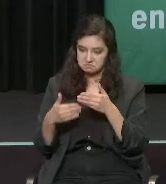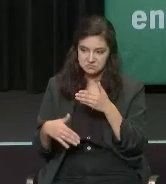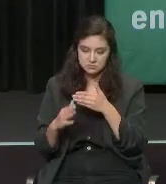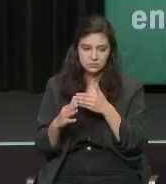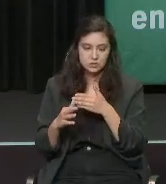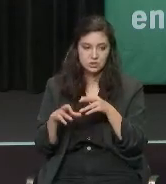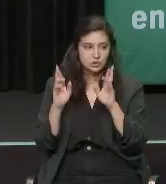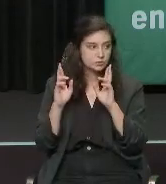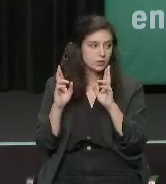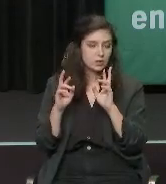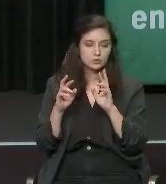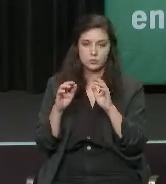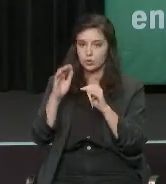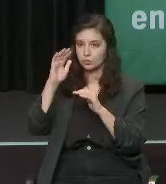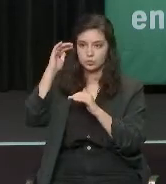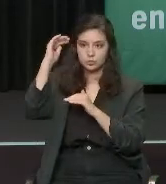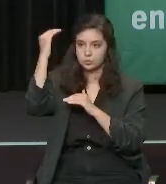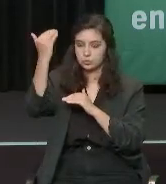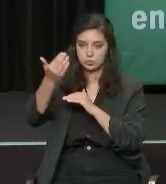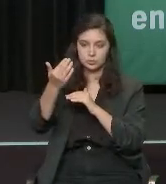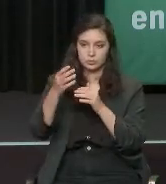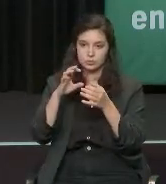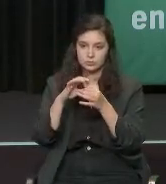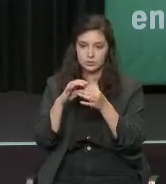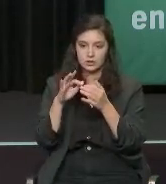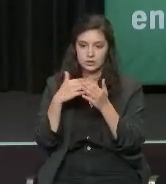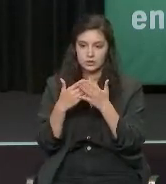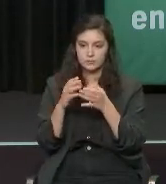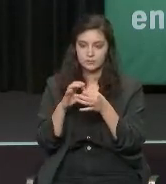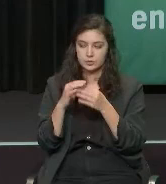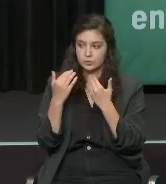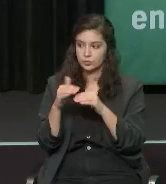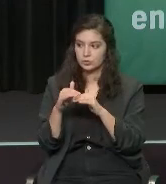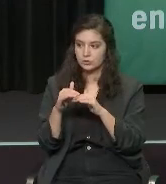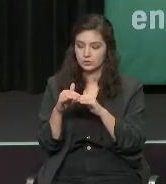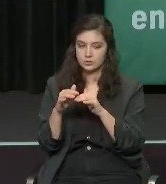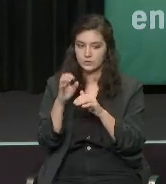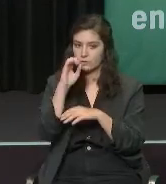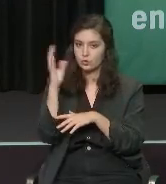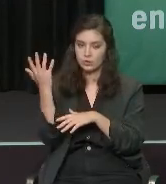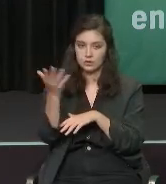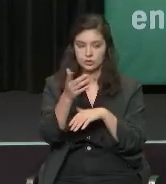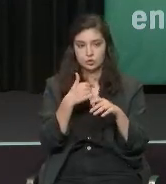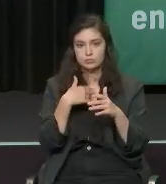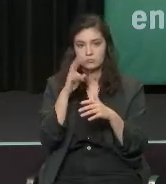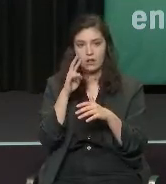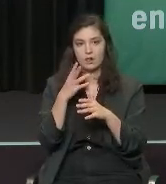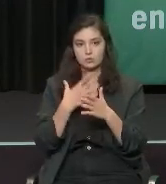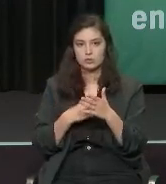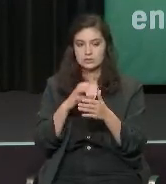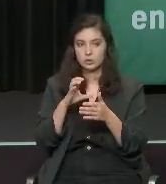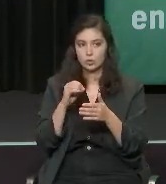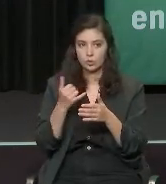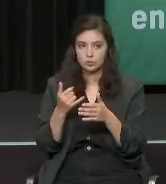que ela transcenda o domínio de que aqui estamos a falar estritamente da floresta. Eu gostaria de ver, e o carbono,